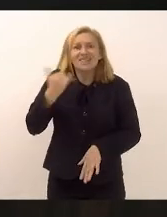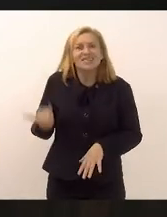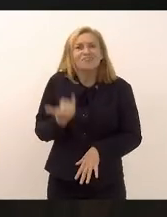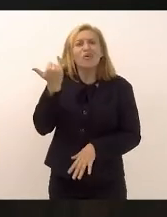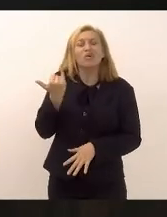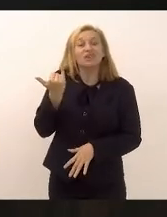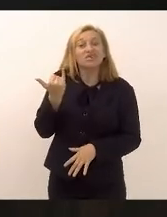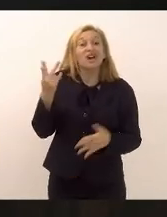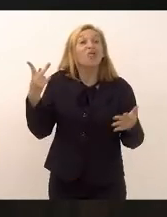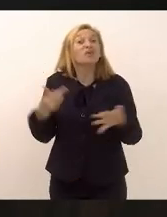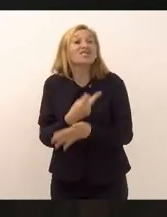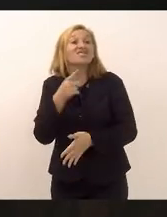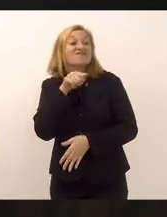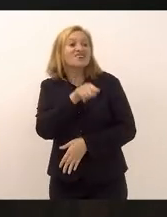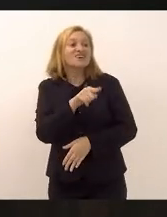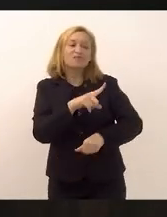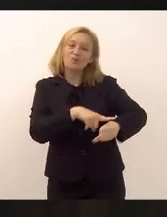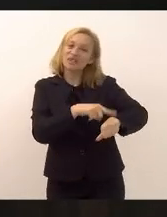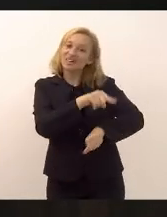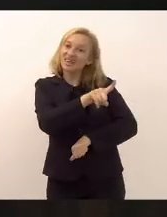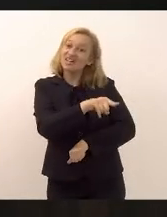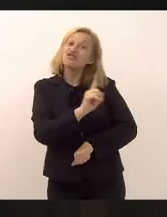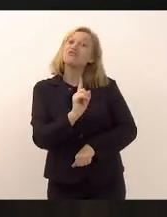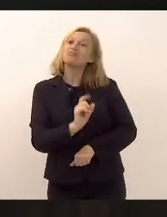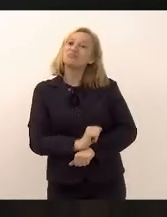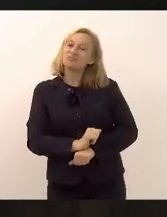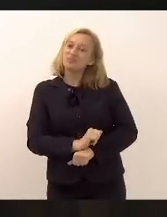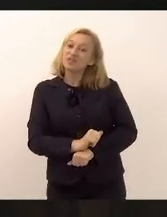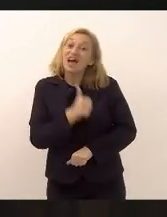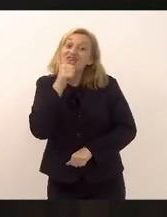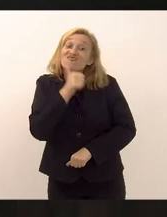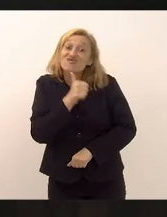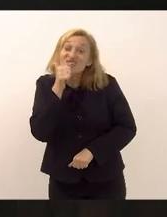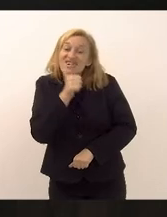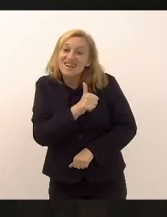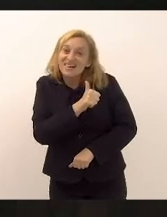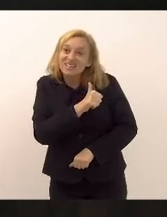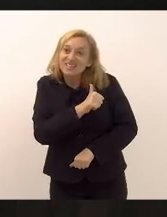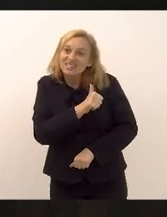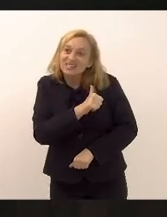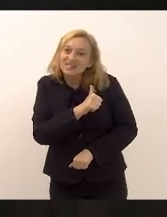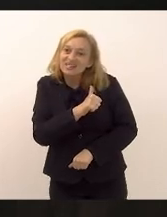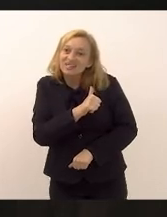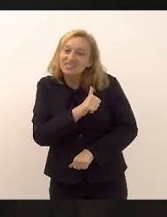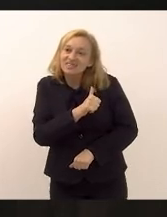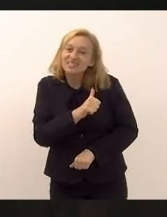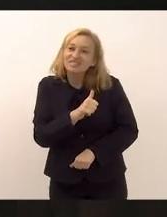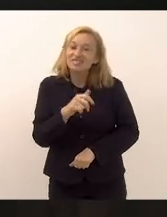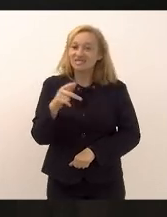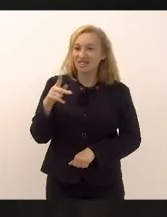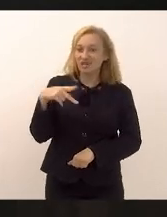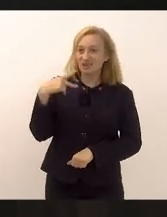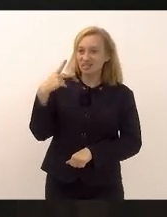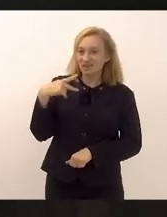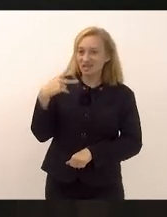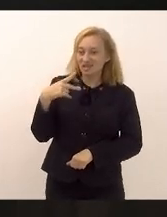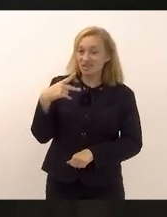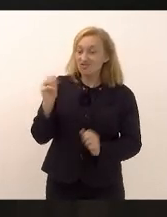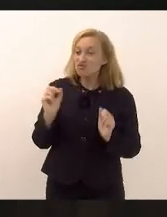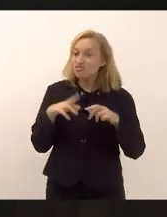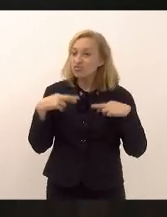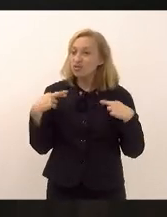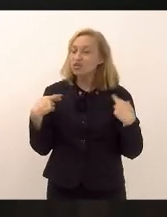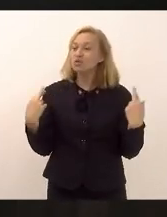do que aconteceu naquele momento foi as mulheres que estavam no parlamento, elas se